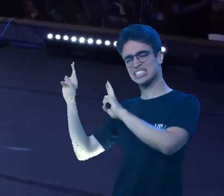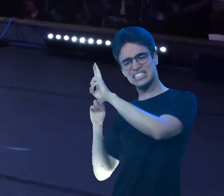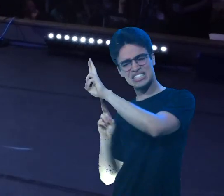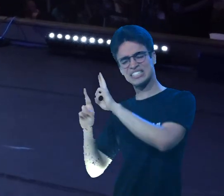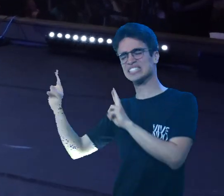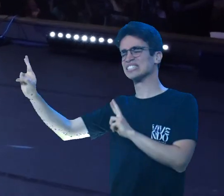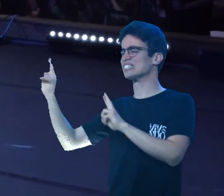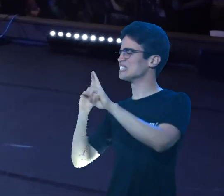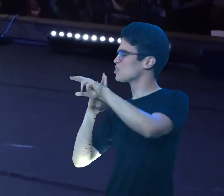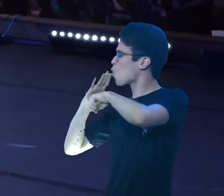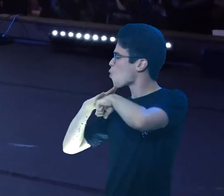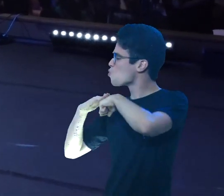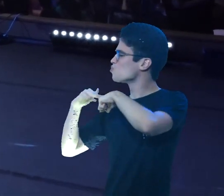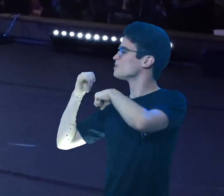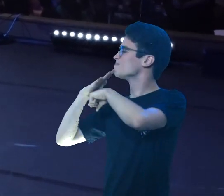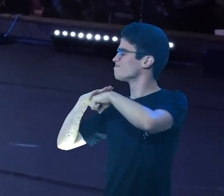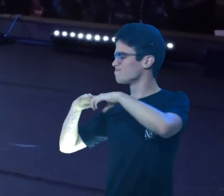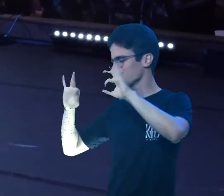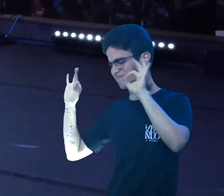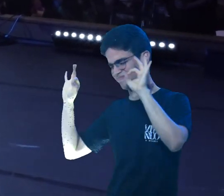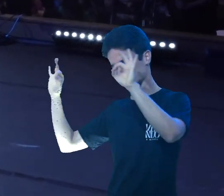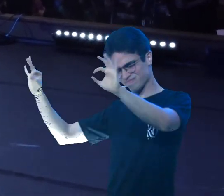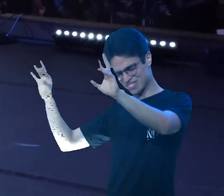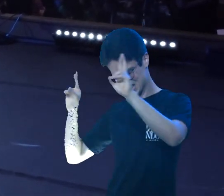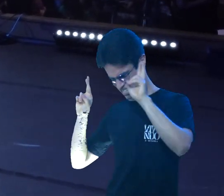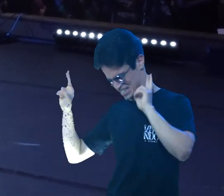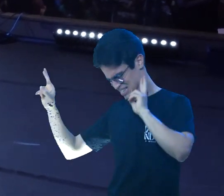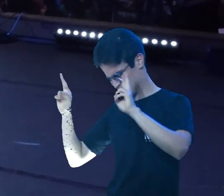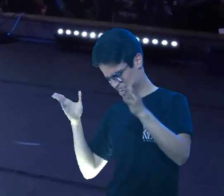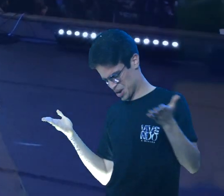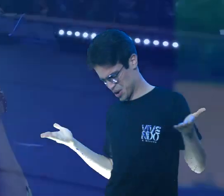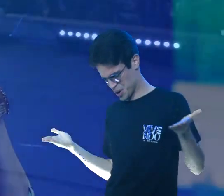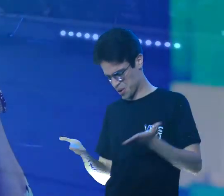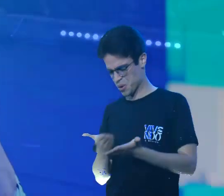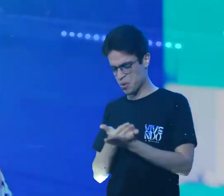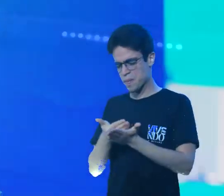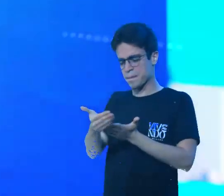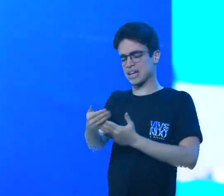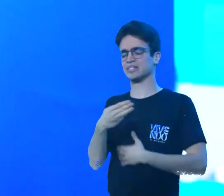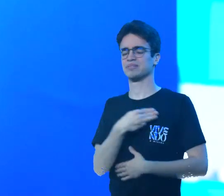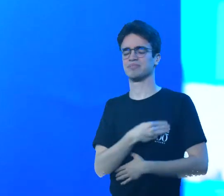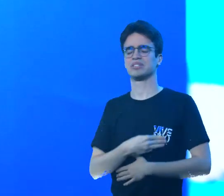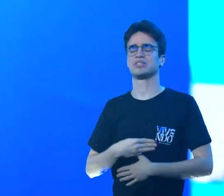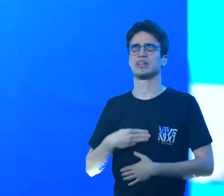gentil conversa do Senhor conosco, nesse início de missionar.